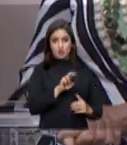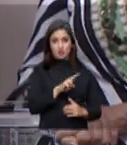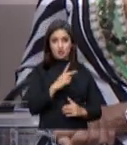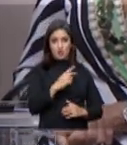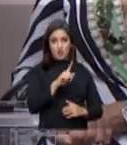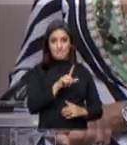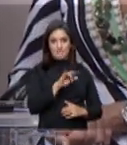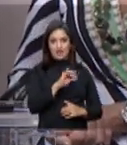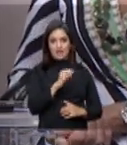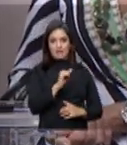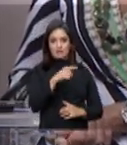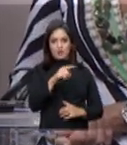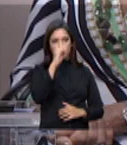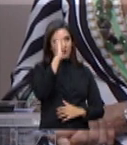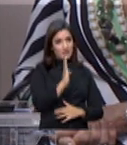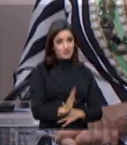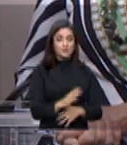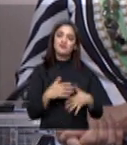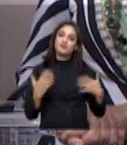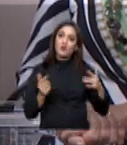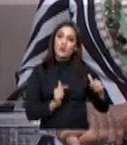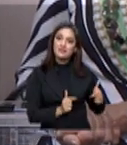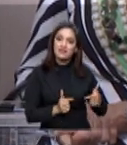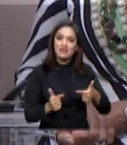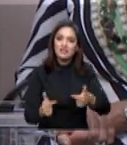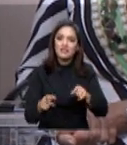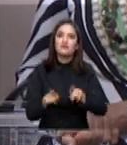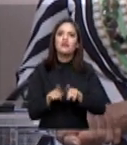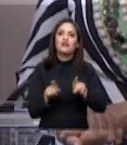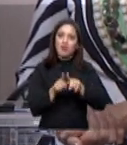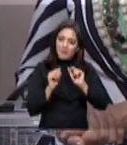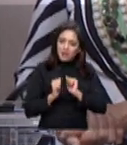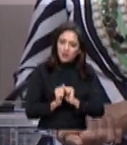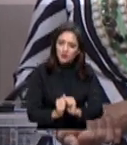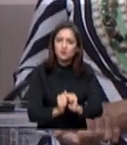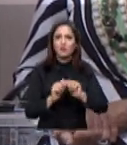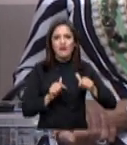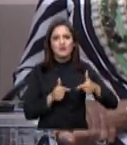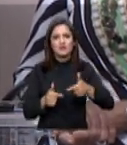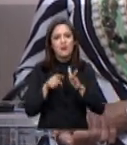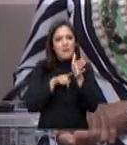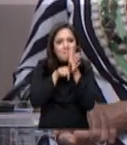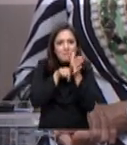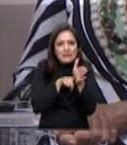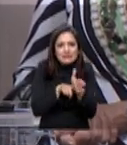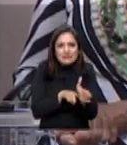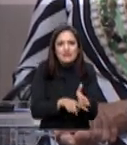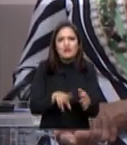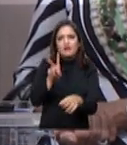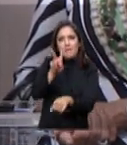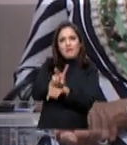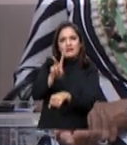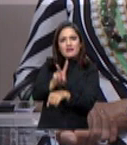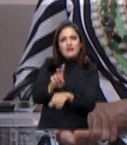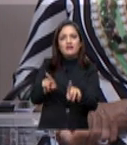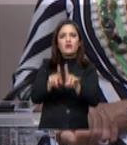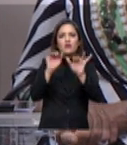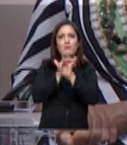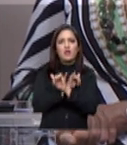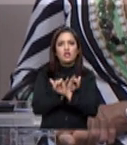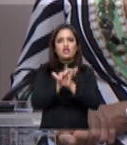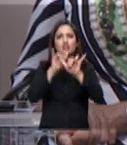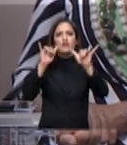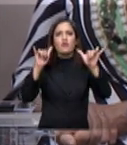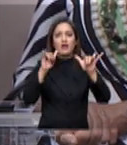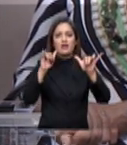iniciativa é mais um passo que se soma às ações de pesquisa, de preservação e de divulgação